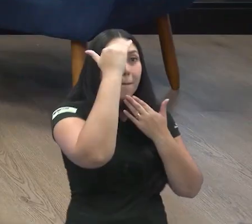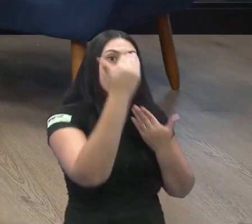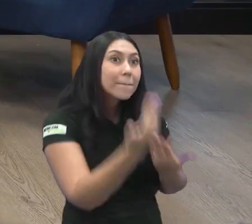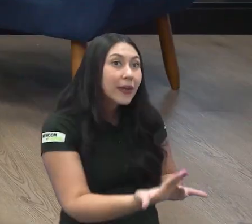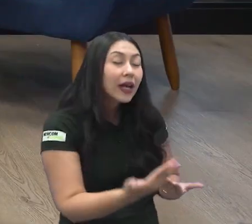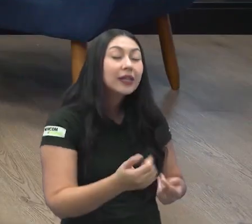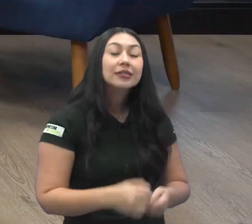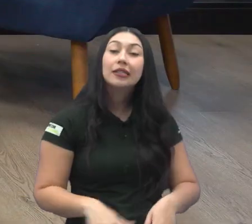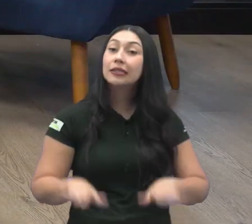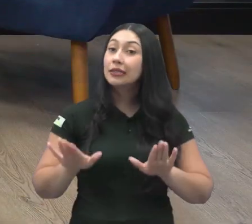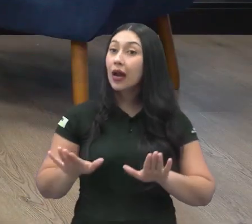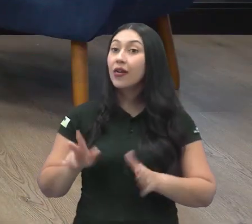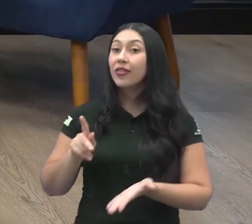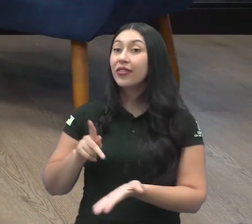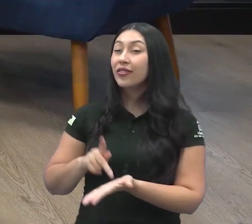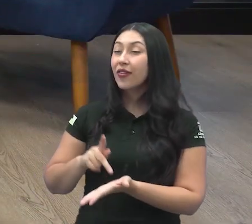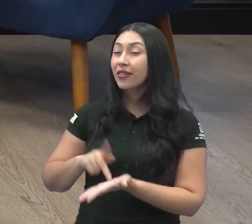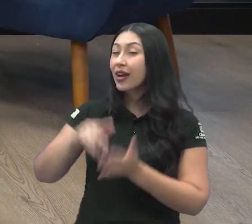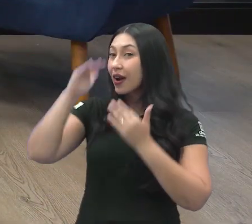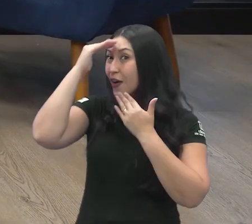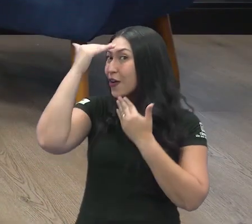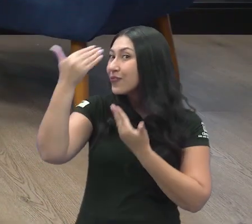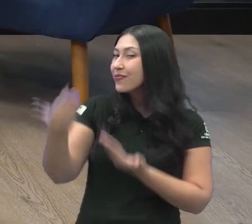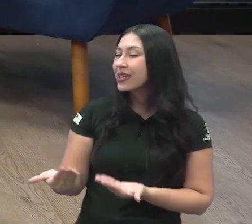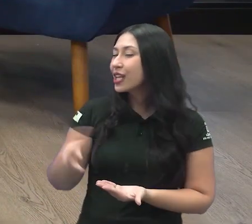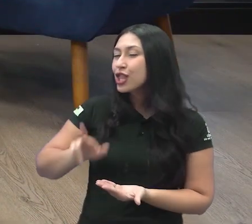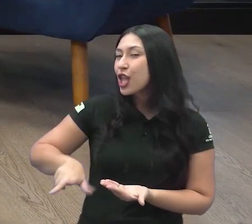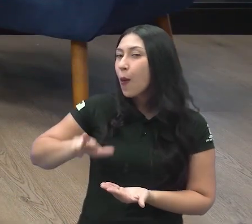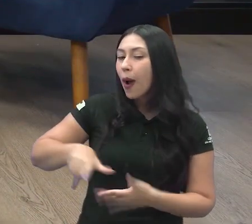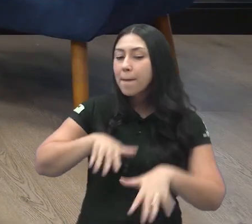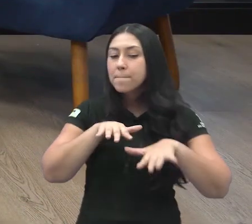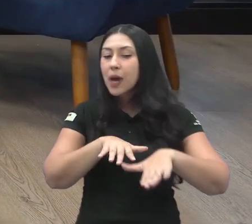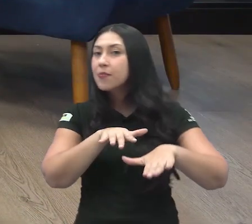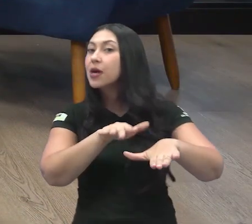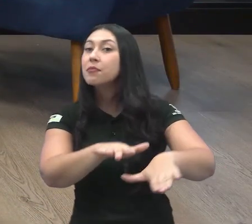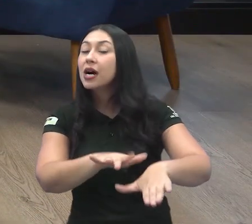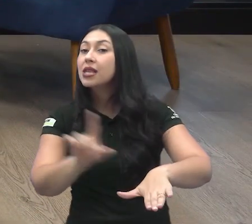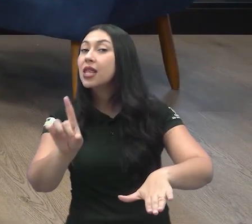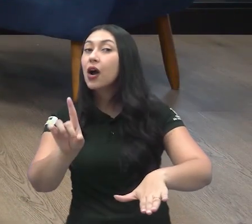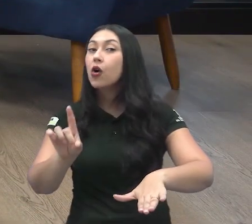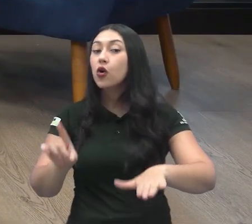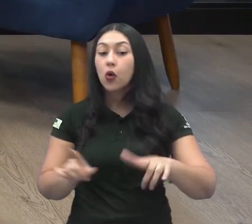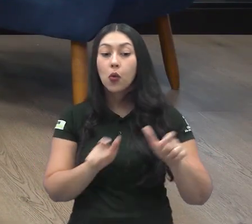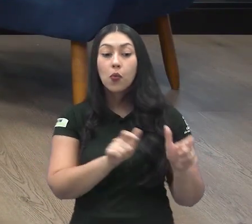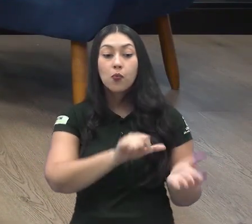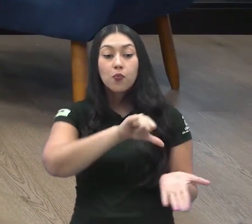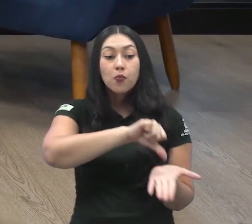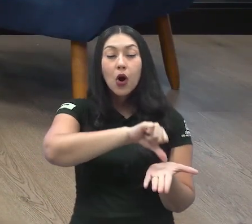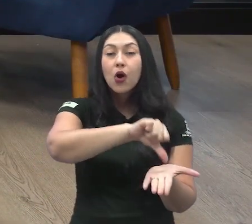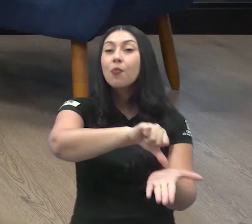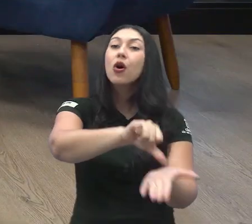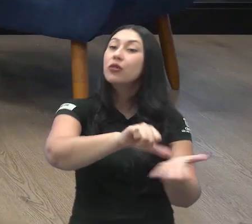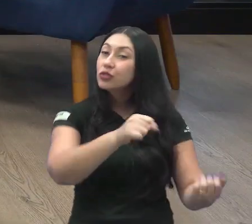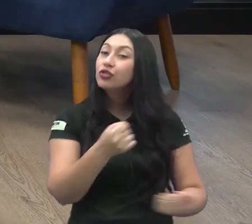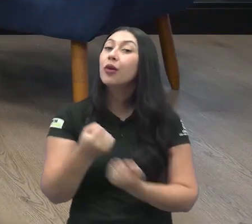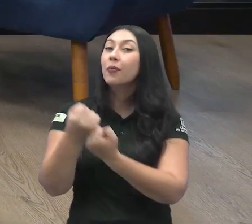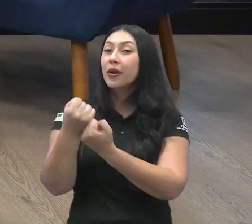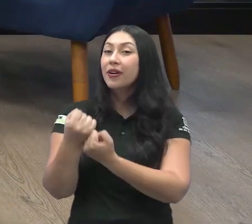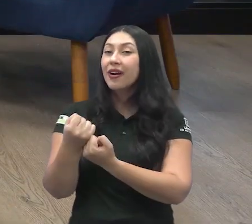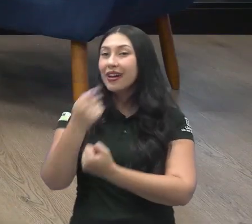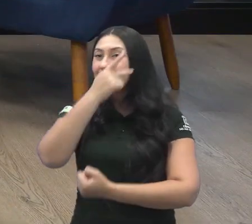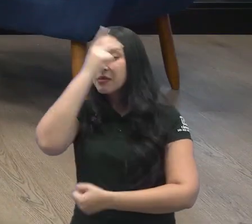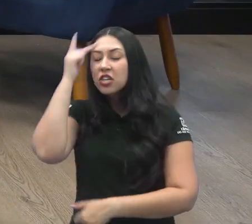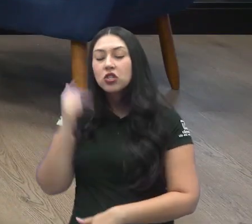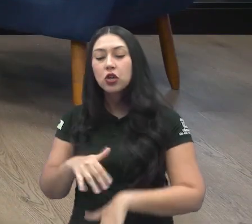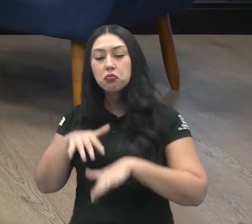essa homenagem? Na verdade, a homenagem foi para os pontos de apoio ao romeiro. Os pontos de apoio, né? Perdão. Porque o romeiro é aquele que